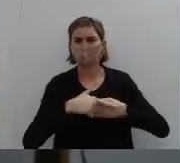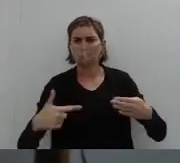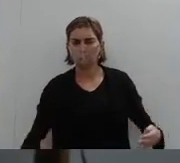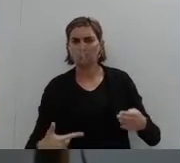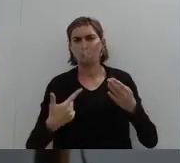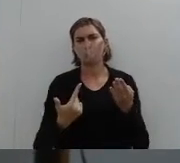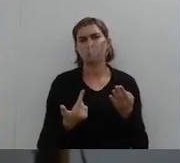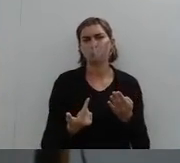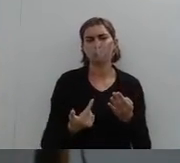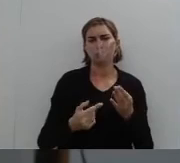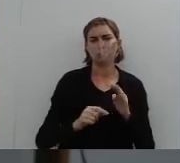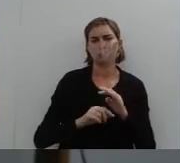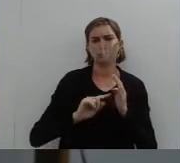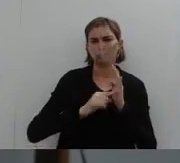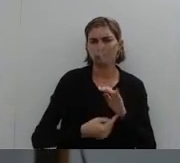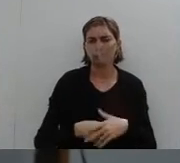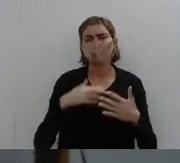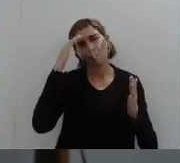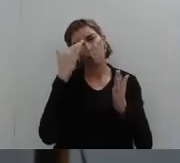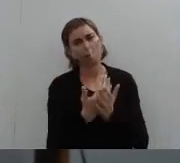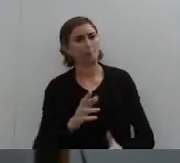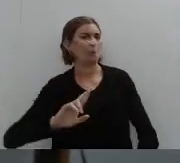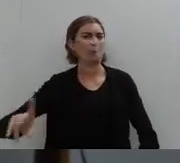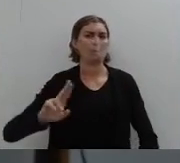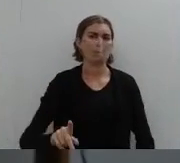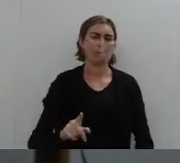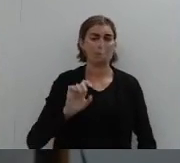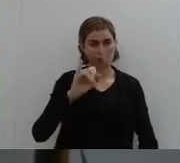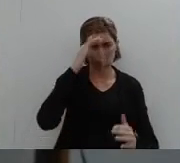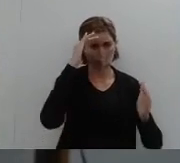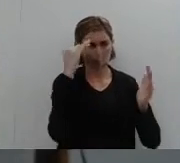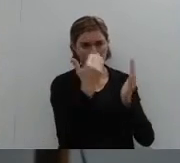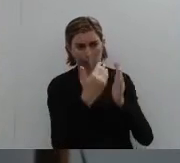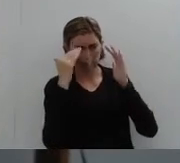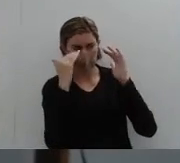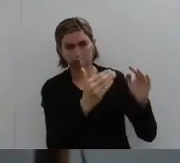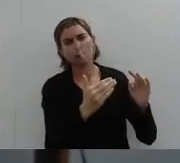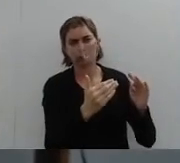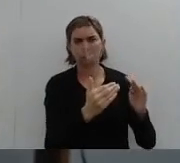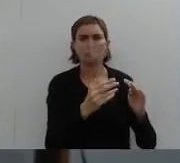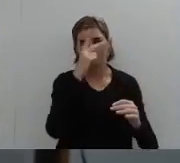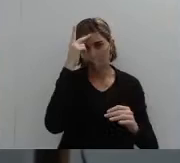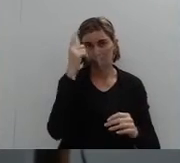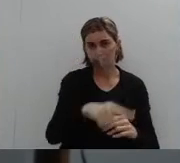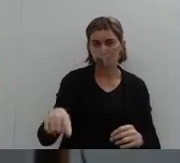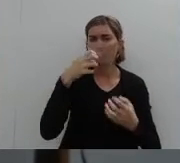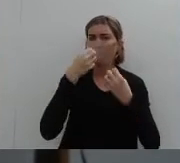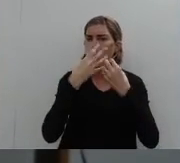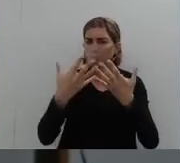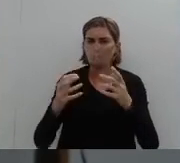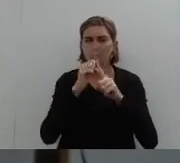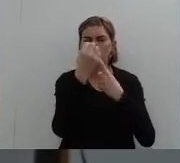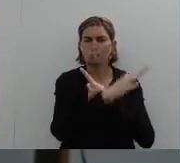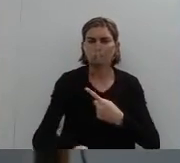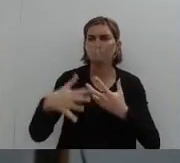princípios morais, ou se segue ou não. Se você segue o princípio moral, você é uma pessoa bem aceita pela